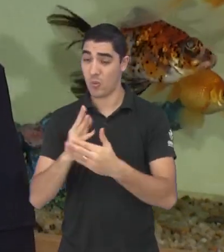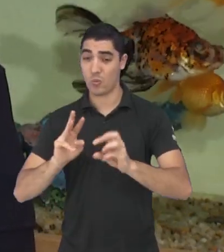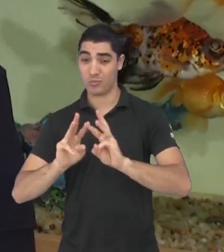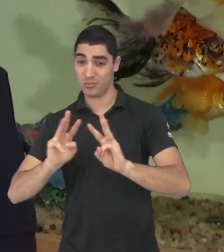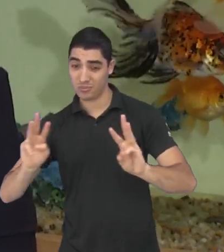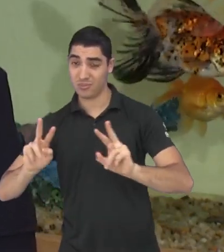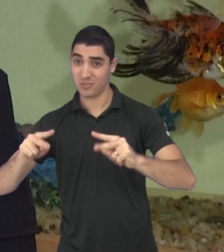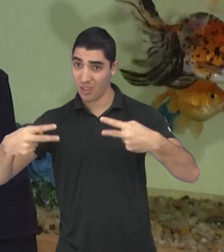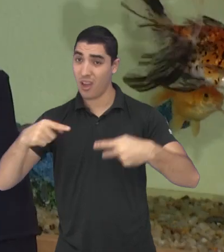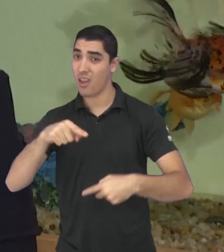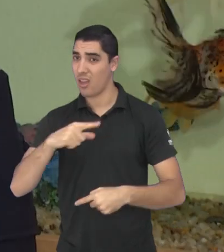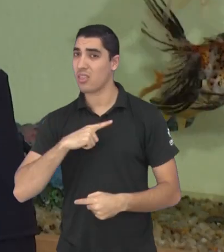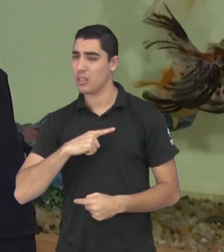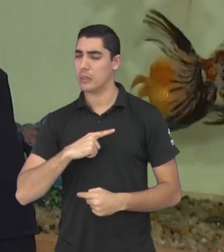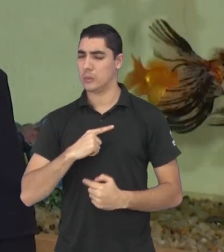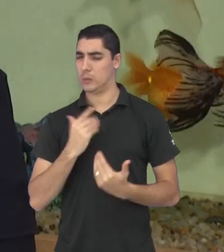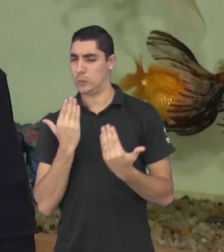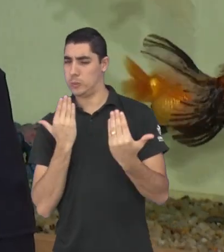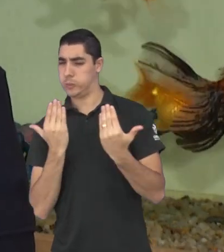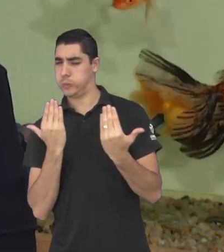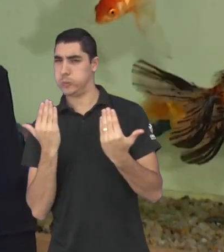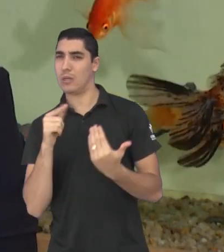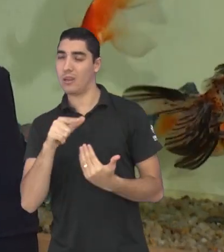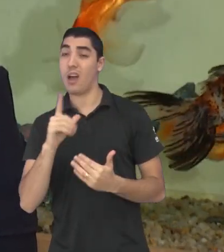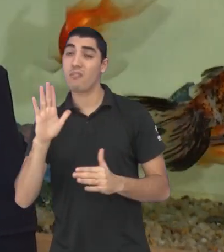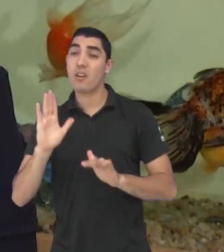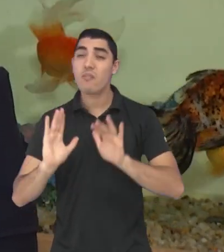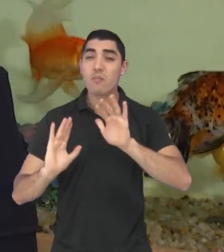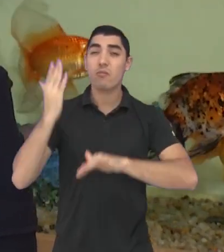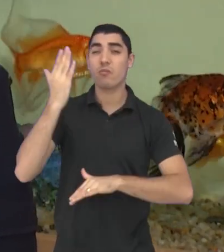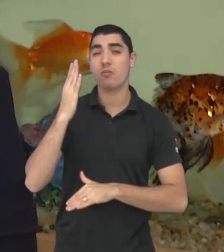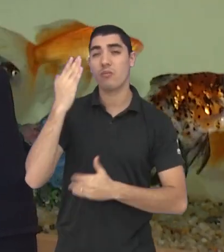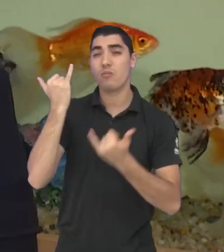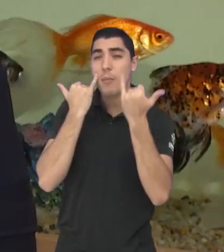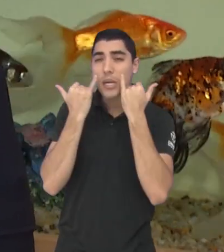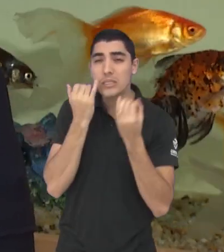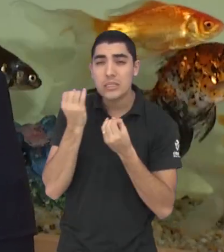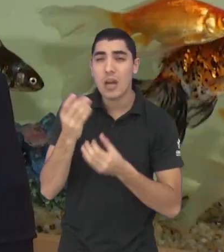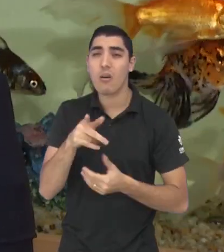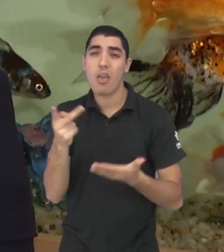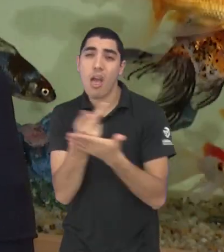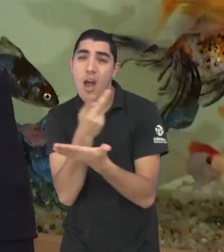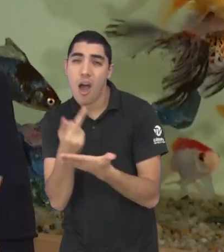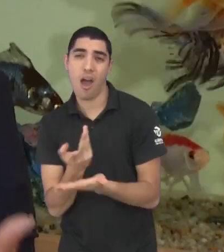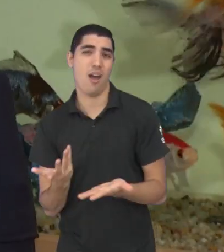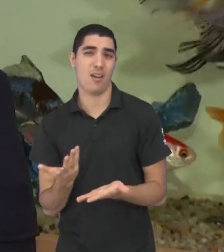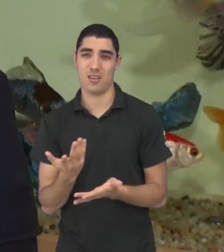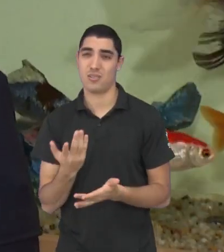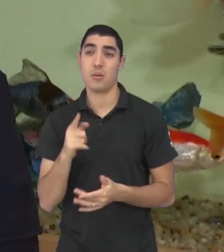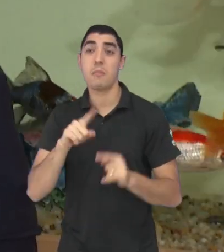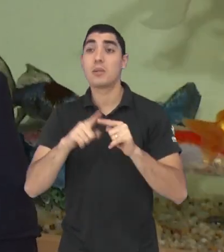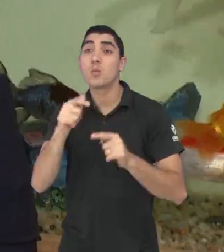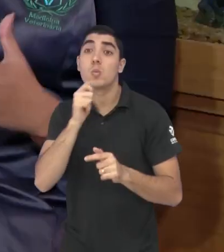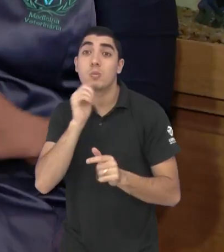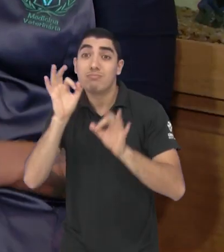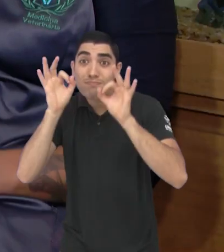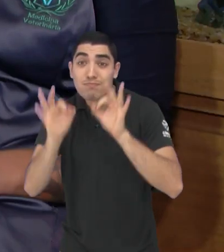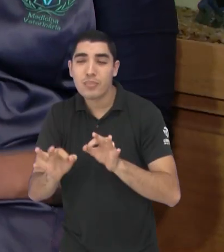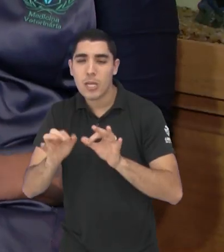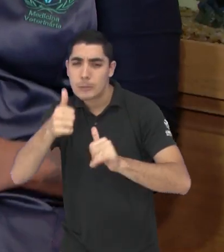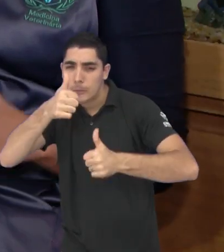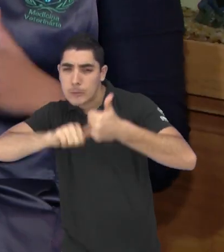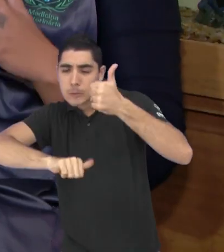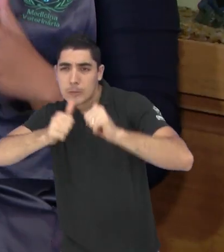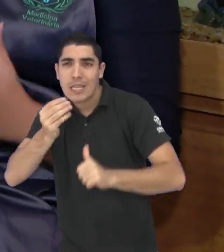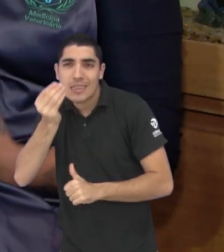sites mais duvidosos, sites que só jogam qualquer tipo de tratamento que deu certo uma vez, mas não foi